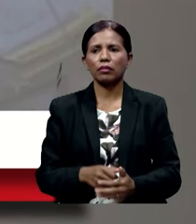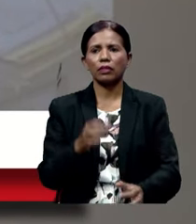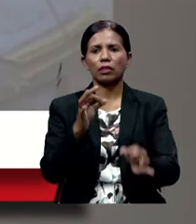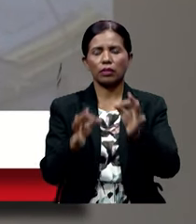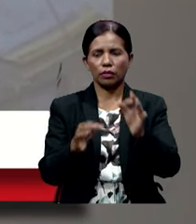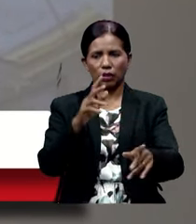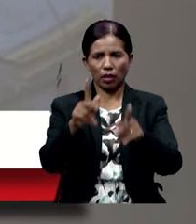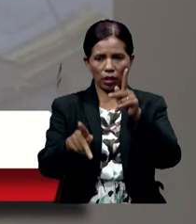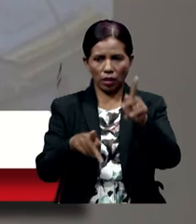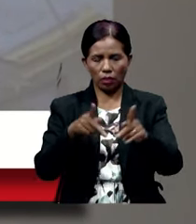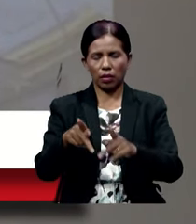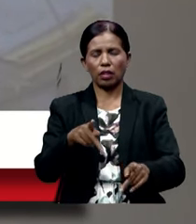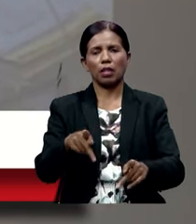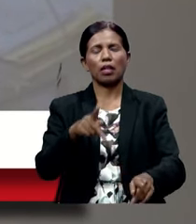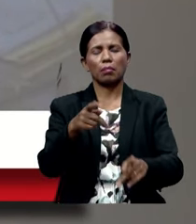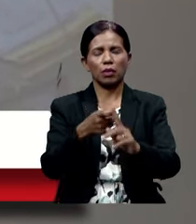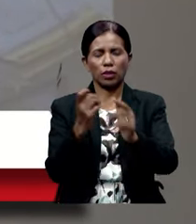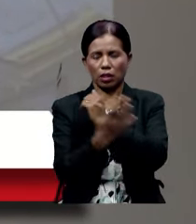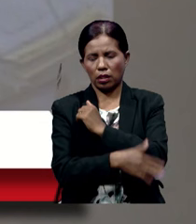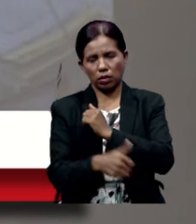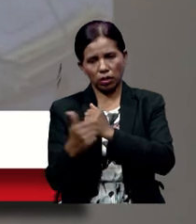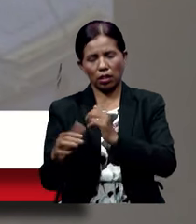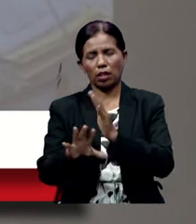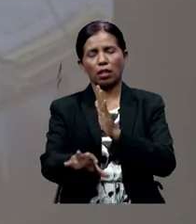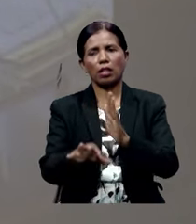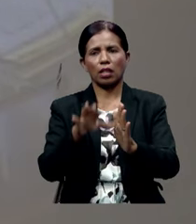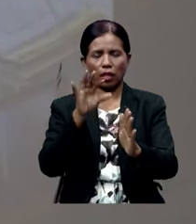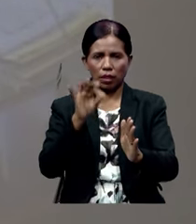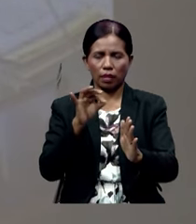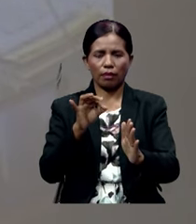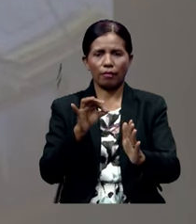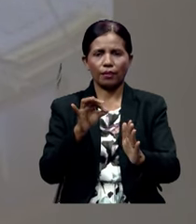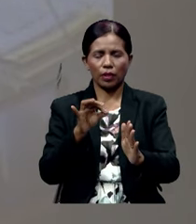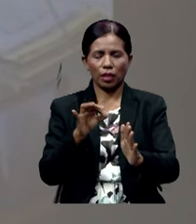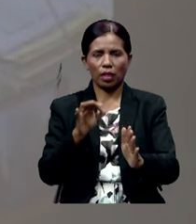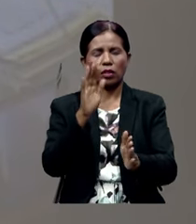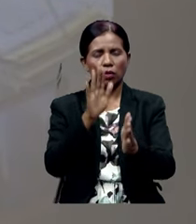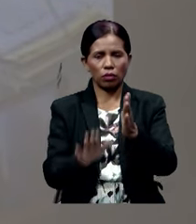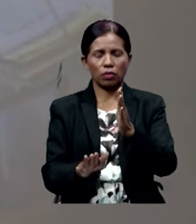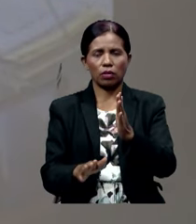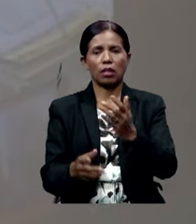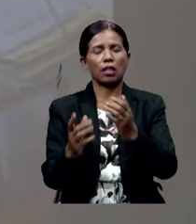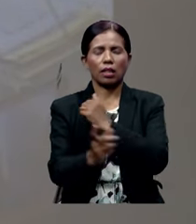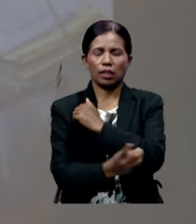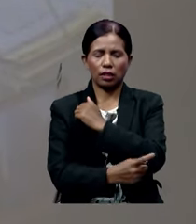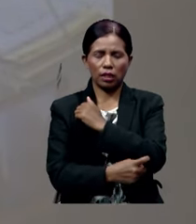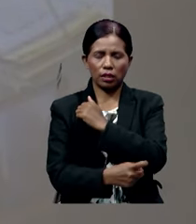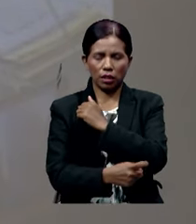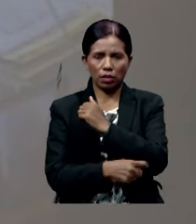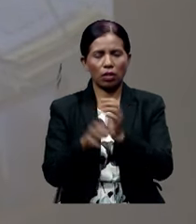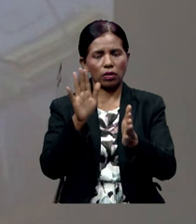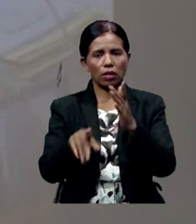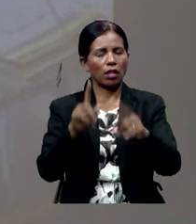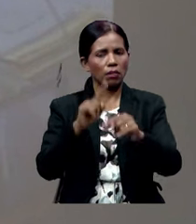emane bema ka cidadão estrangeiro retan pena iha itane rain, la bele facilmente ita